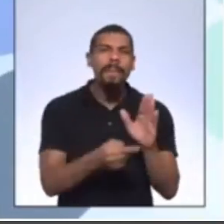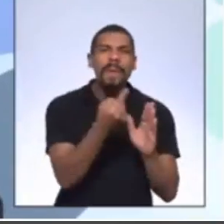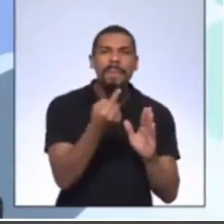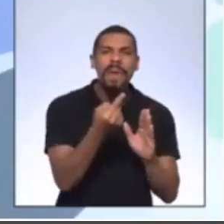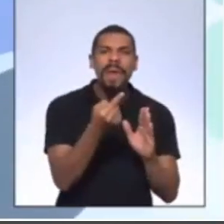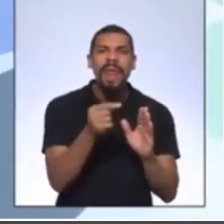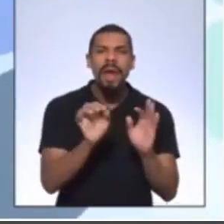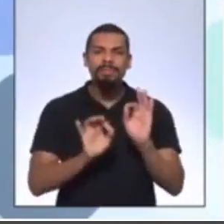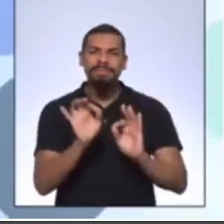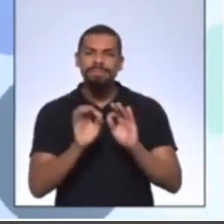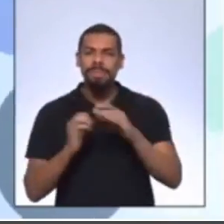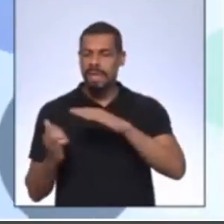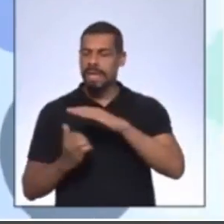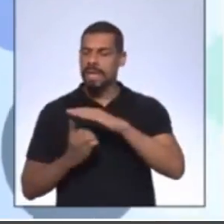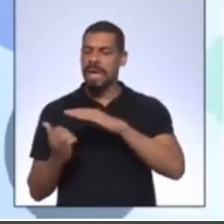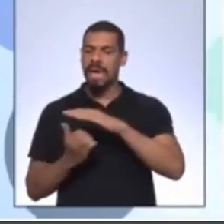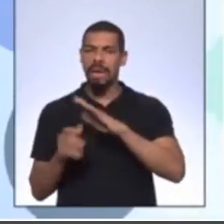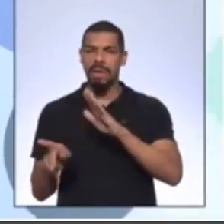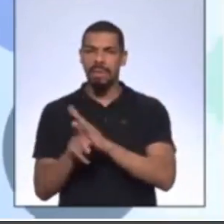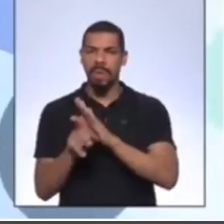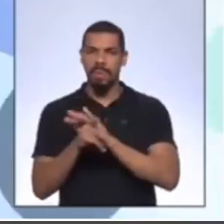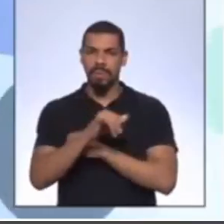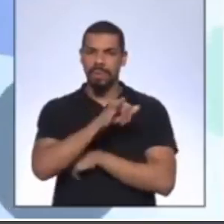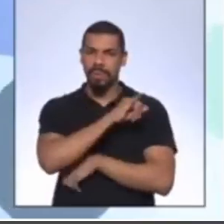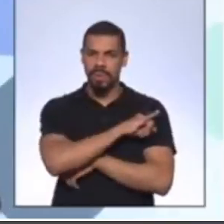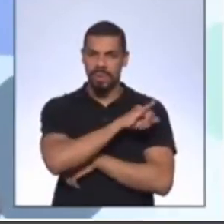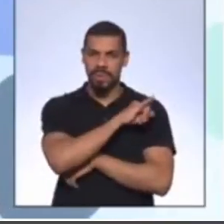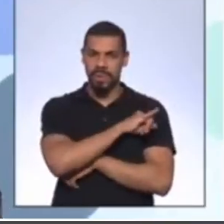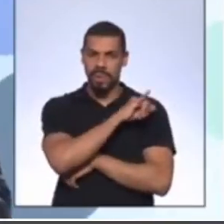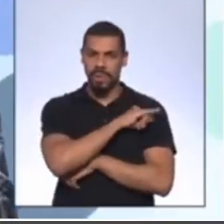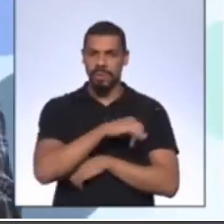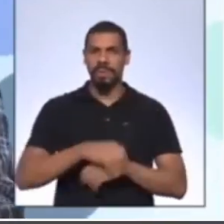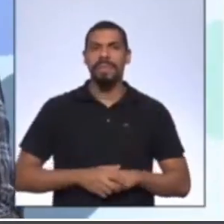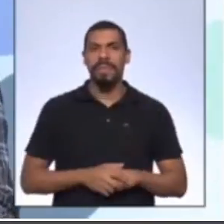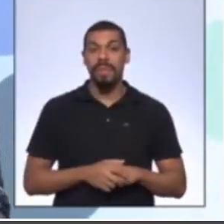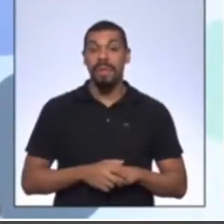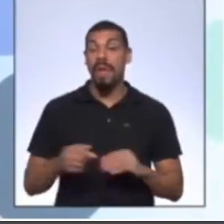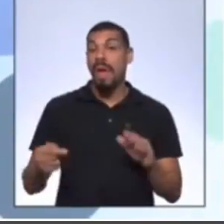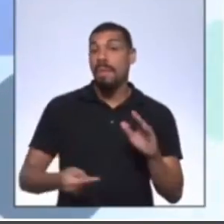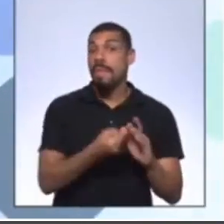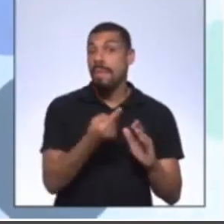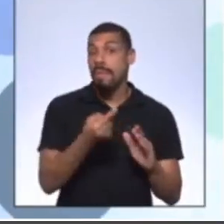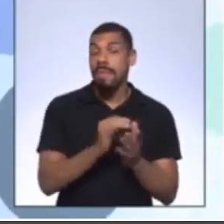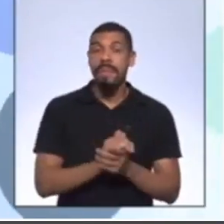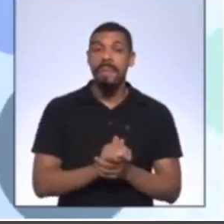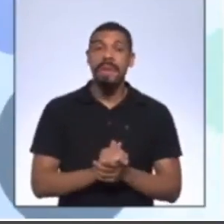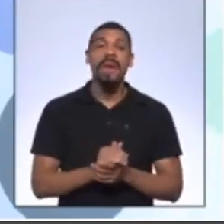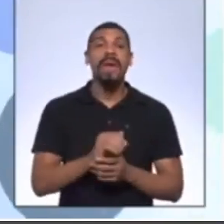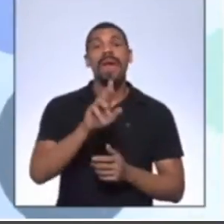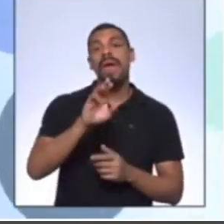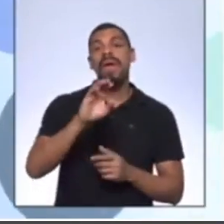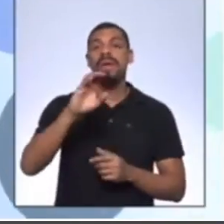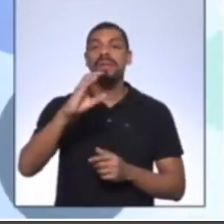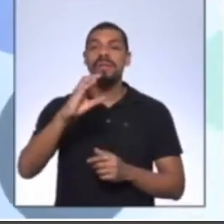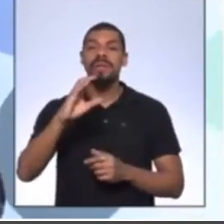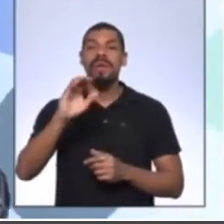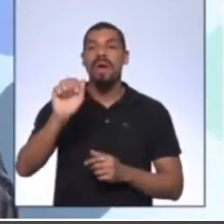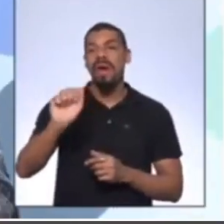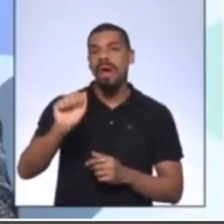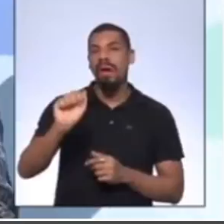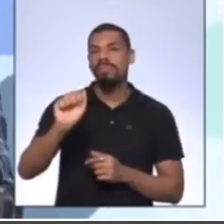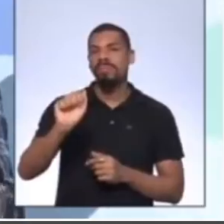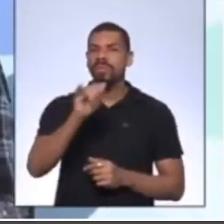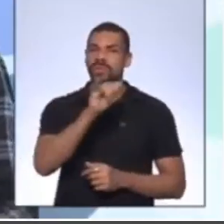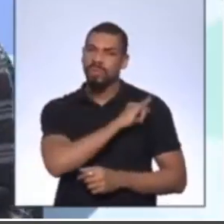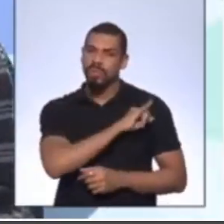gravadora se instala na cidade do rio de janeiro a primeira multinacional elas estava a rc a victor na época ela se instala